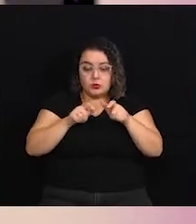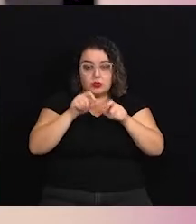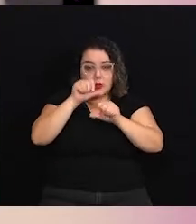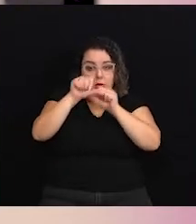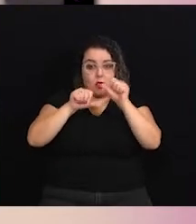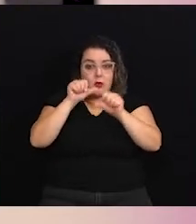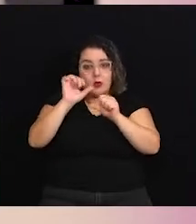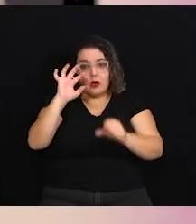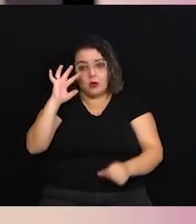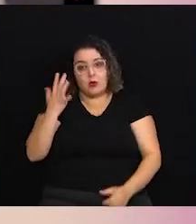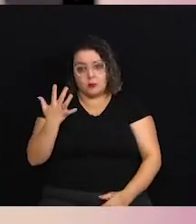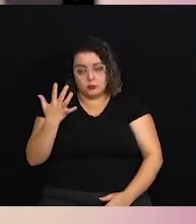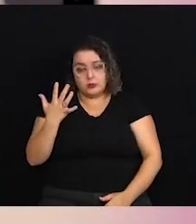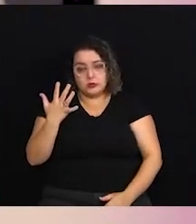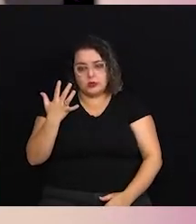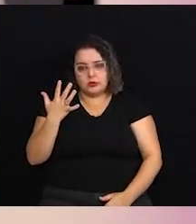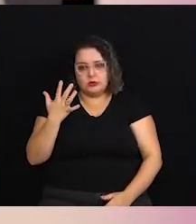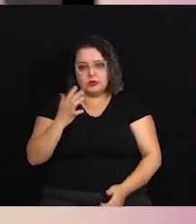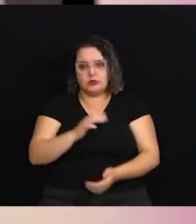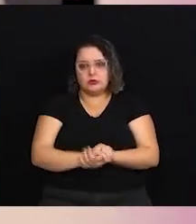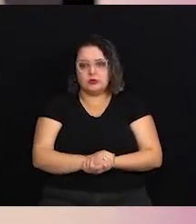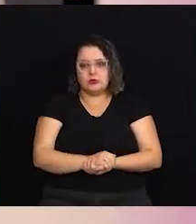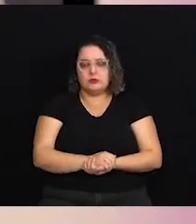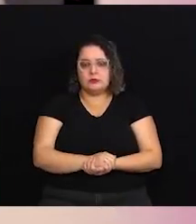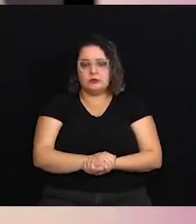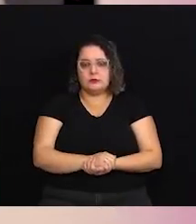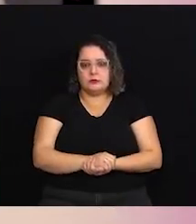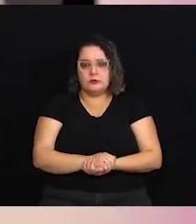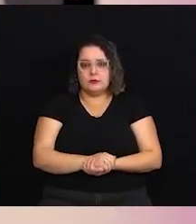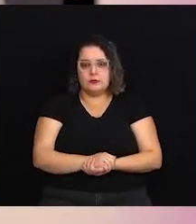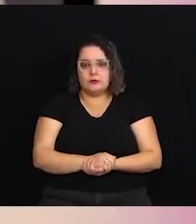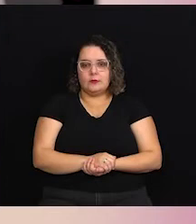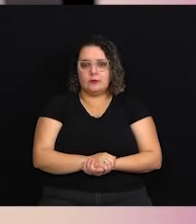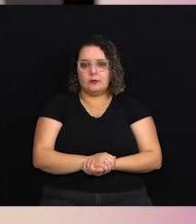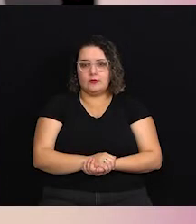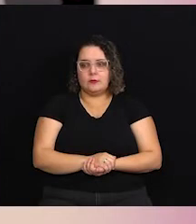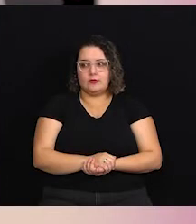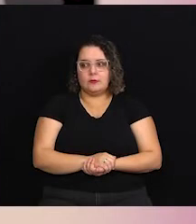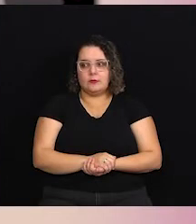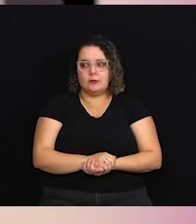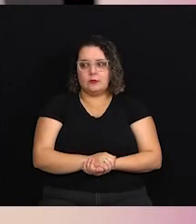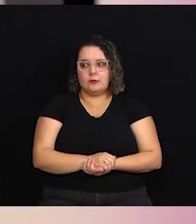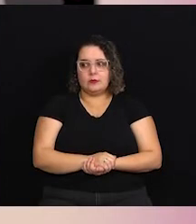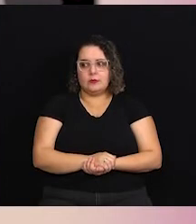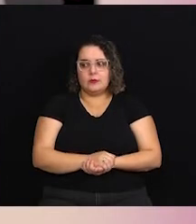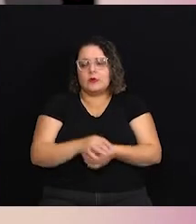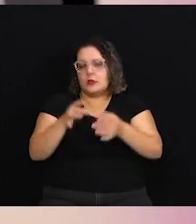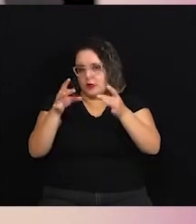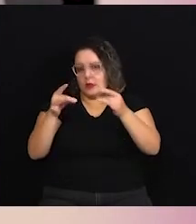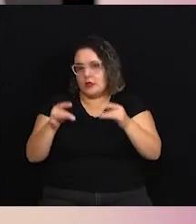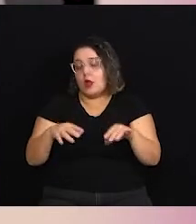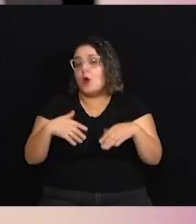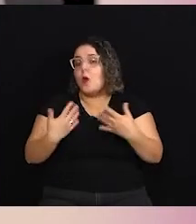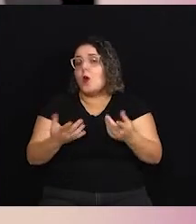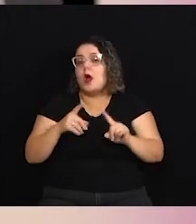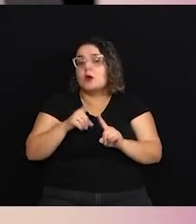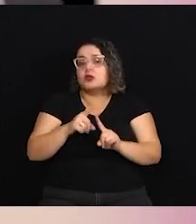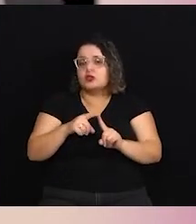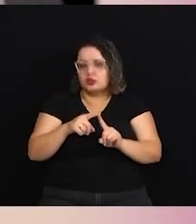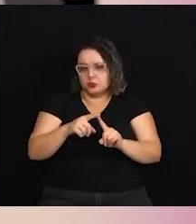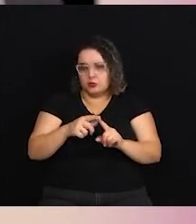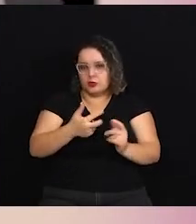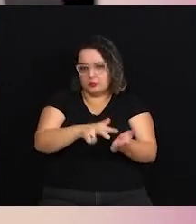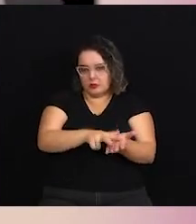essas alterações estão correndo é e chegar e classificar em qual